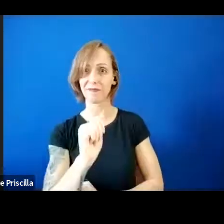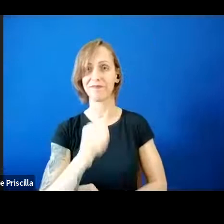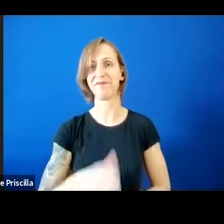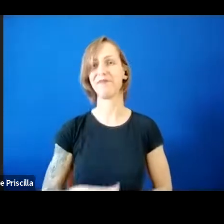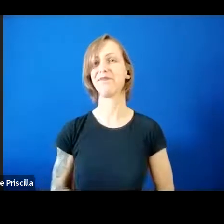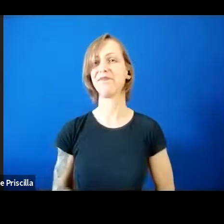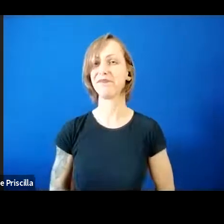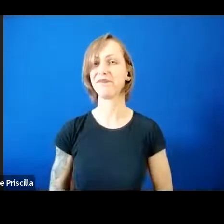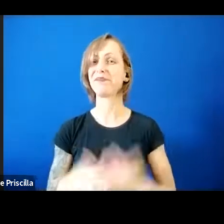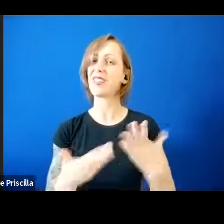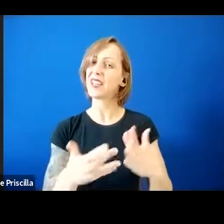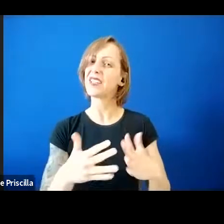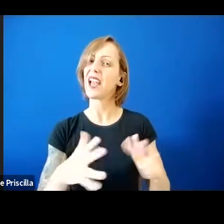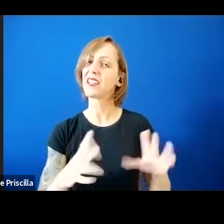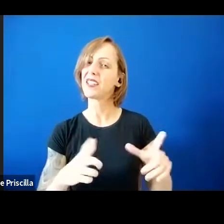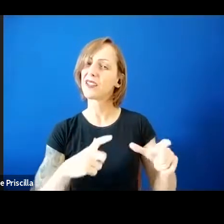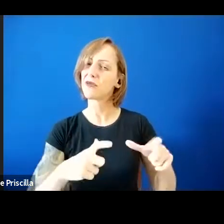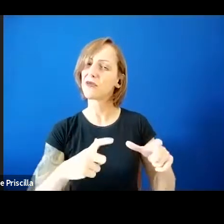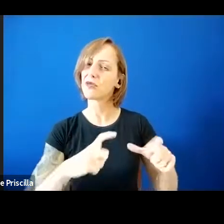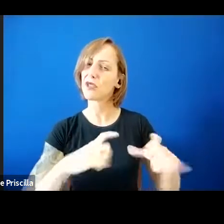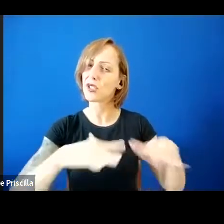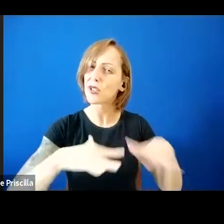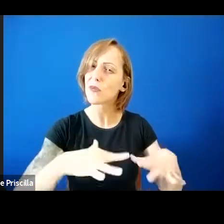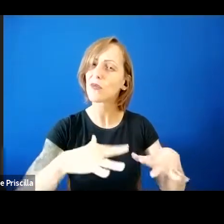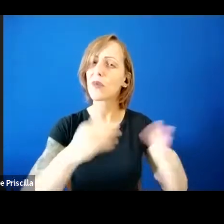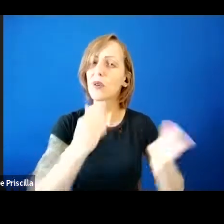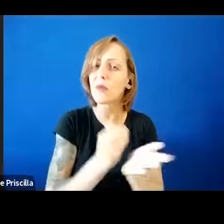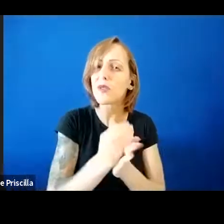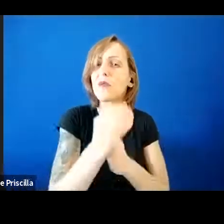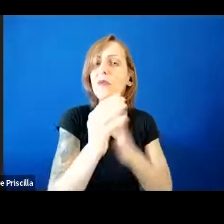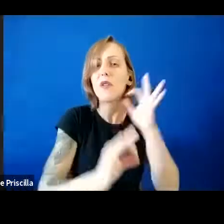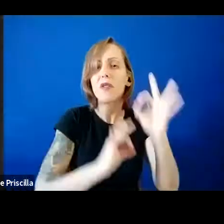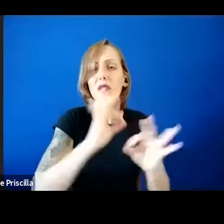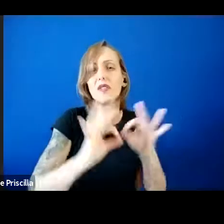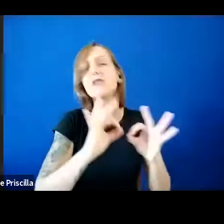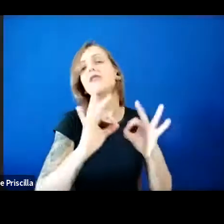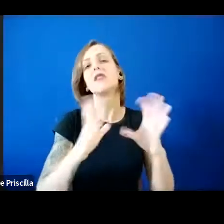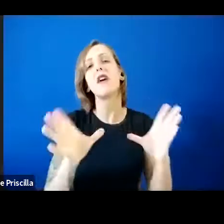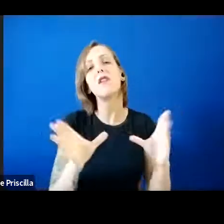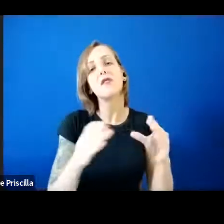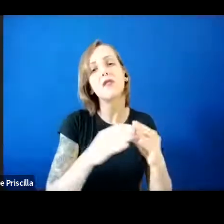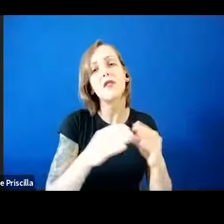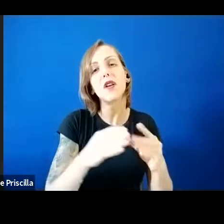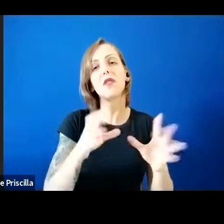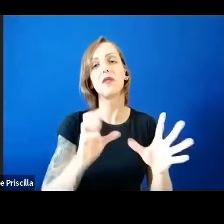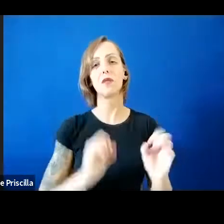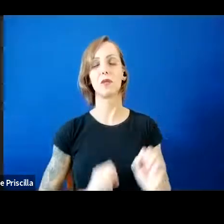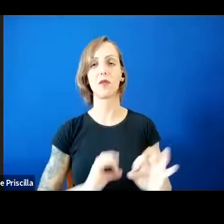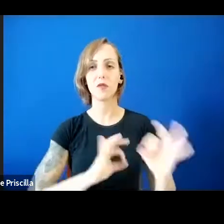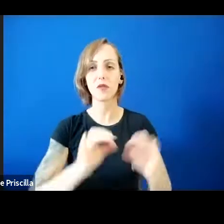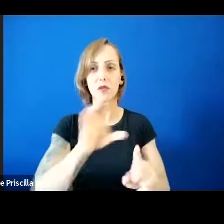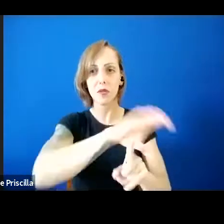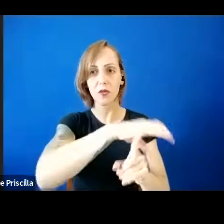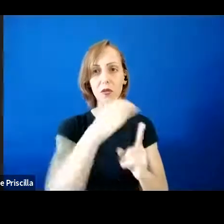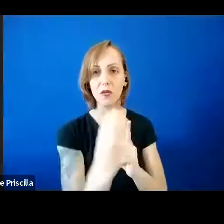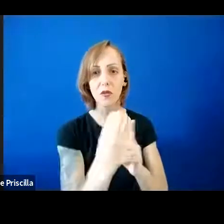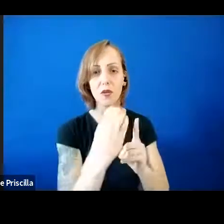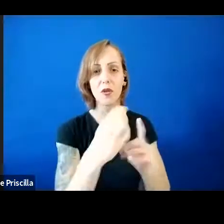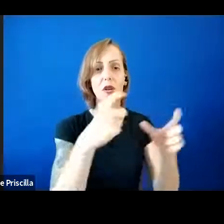começando a organizar, então, os nossos grupos de base, organizar nossas comunidades, nos nossos pequenos municípios, que foi